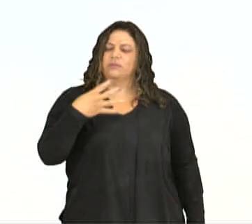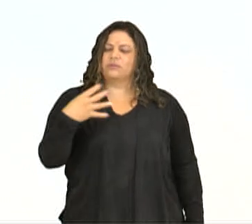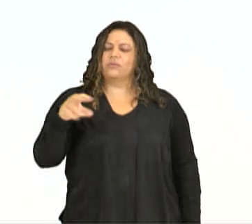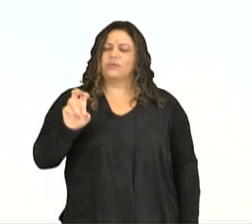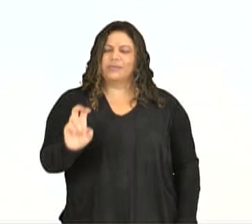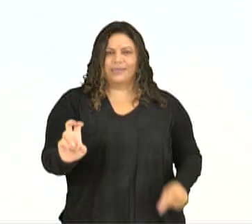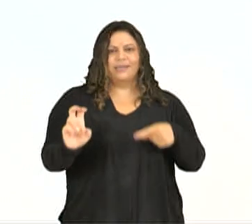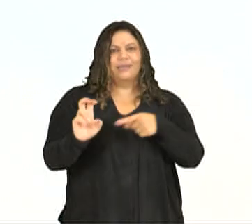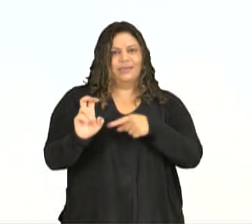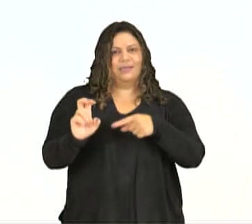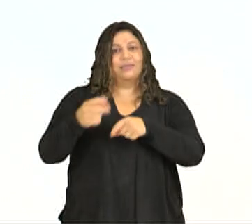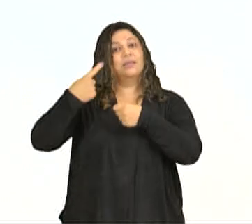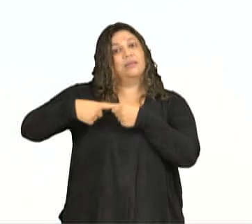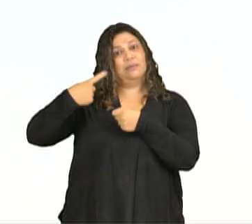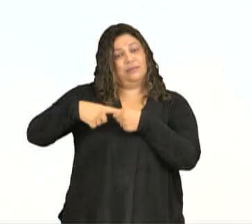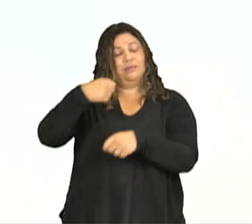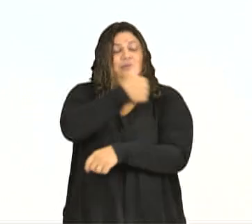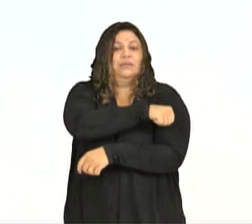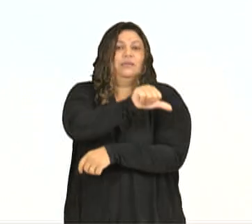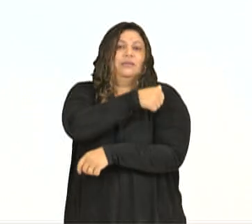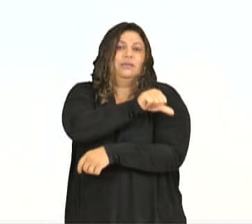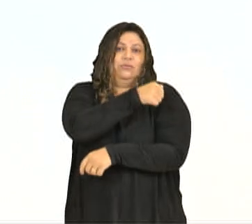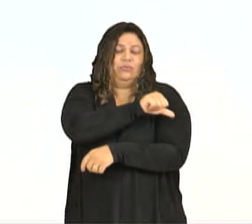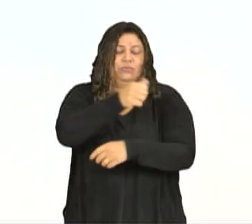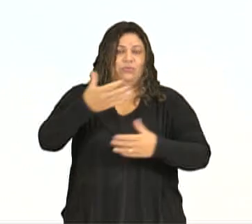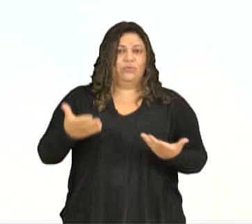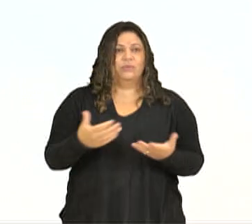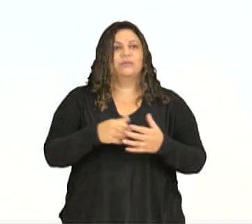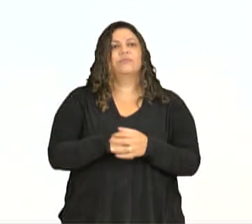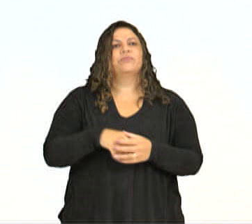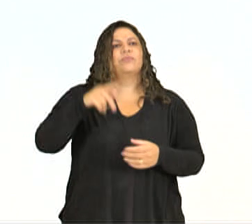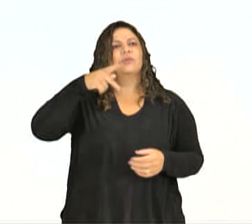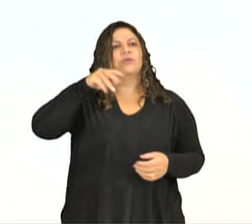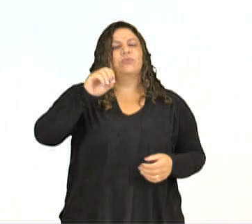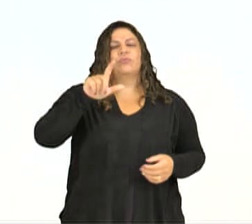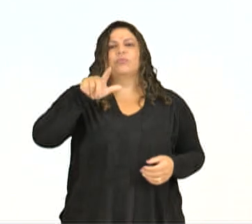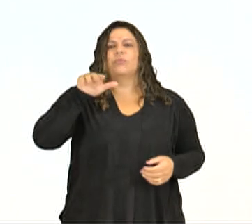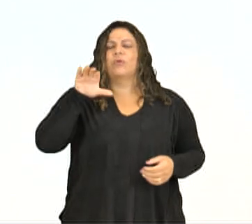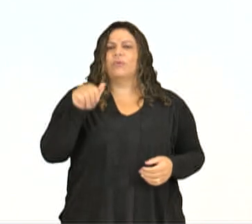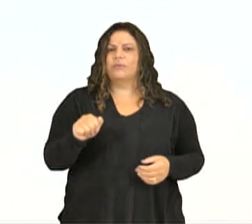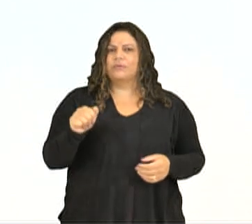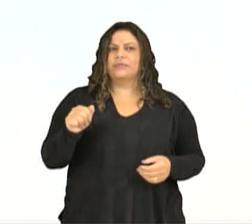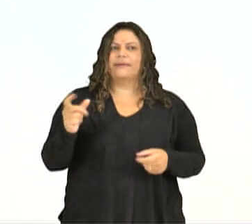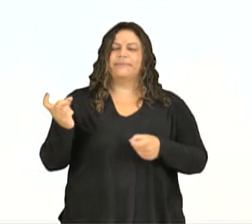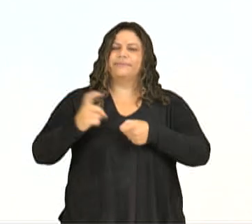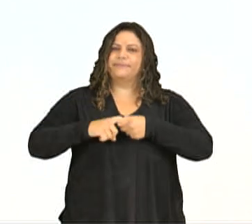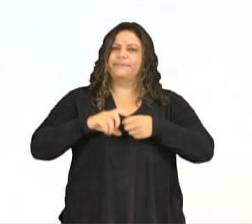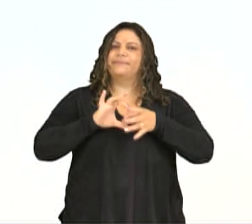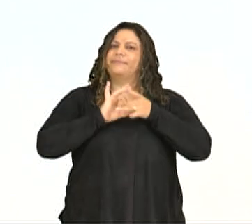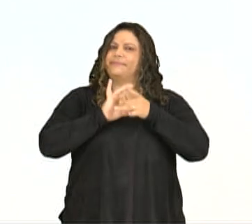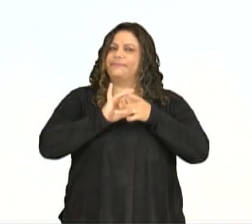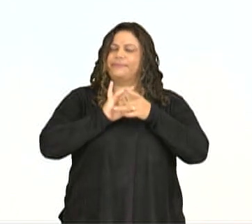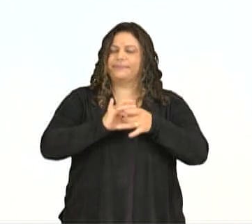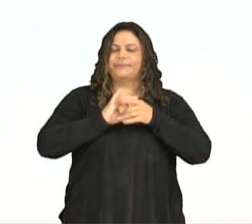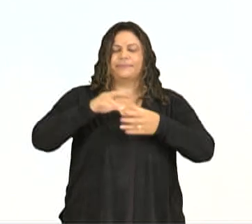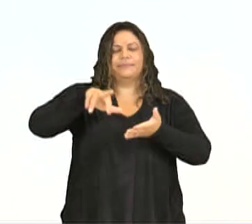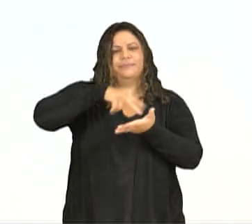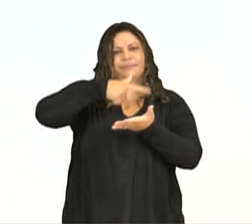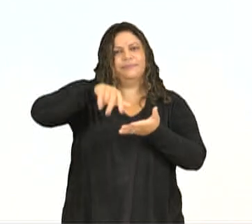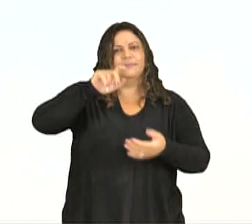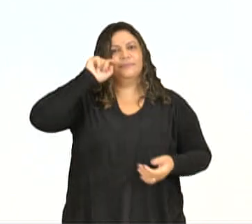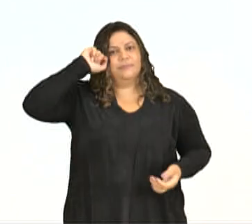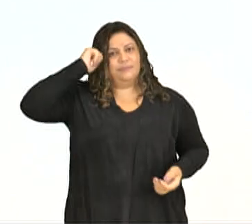1845, na cidade do Rio de Janeiro. E foi a polca aliada ao lundu, que é uma dança africana, que